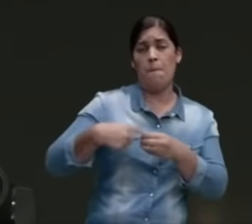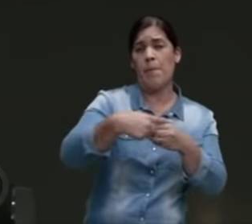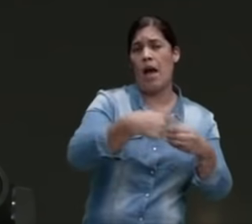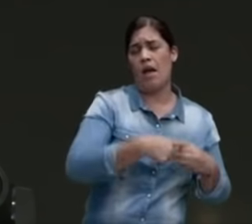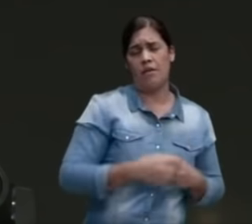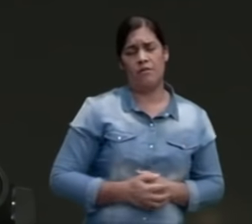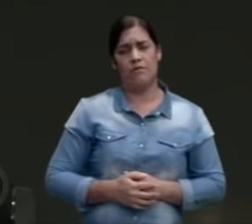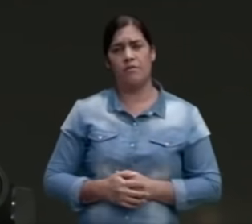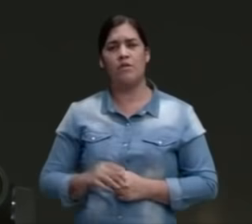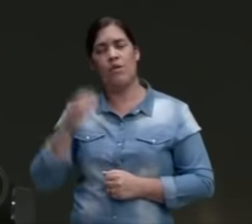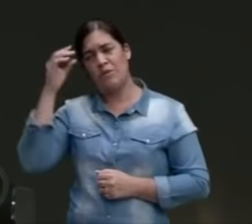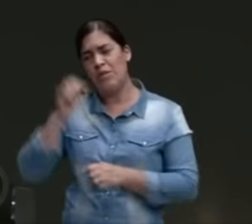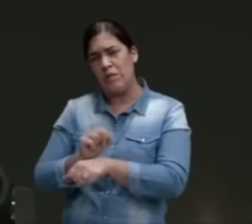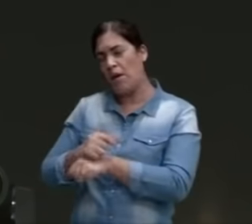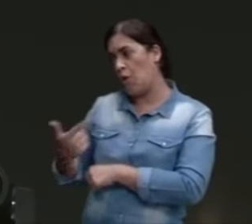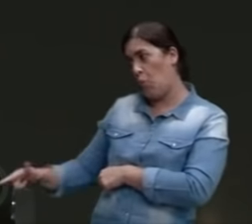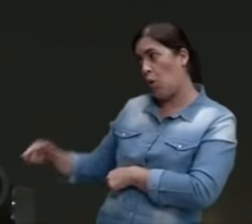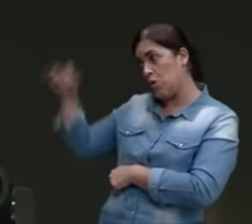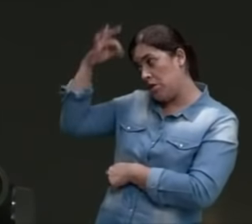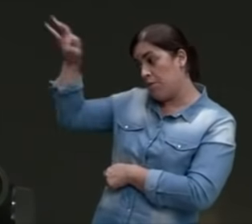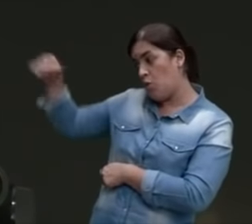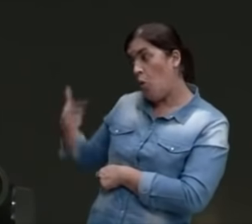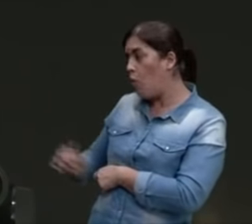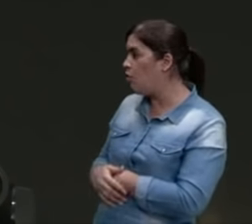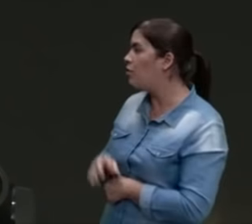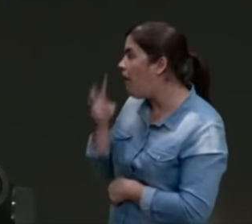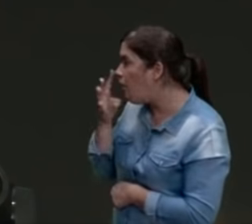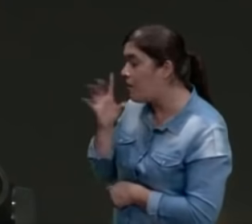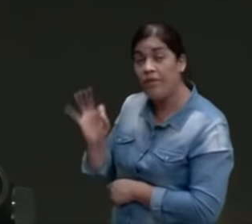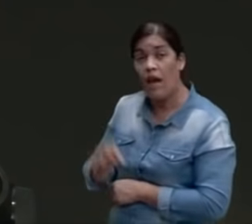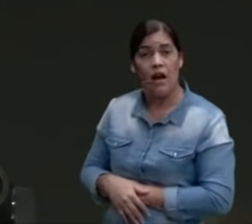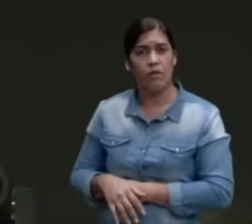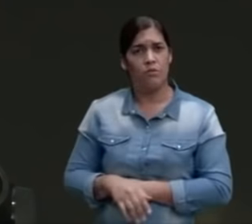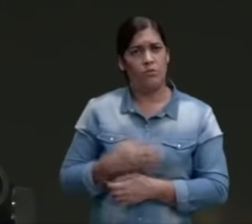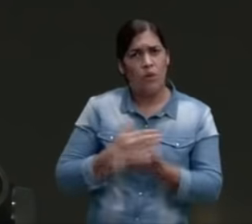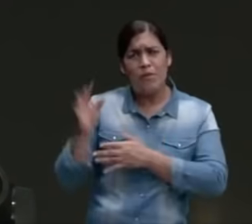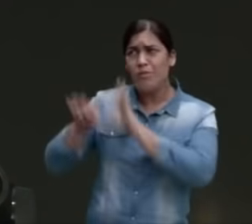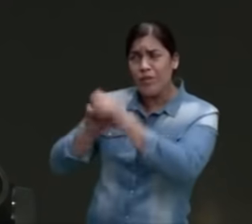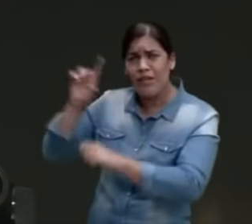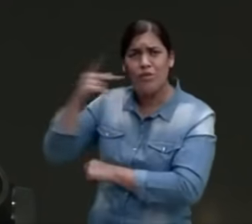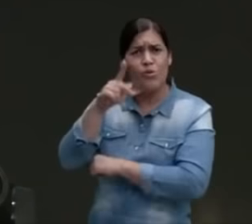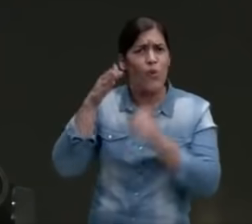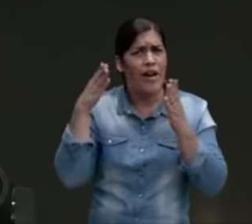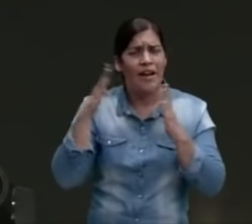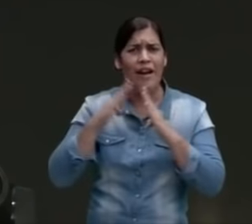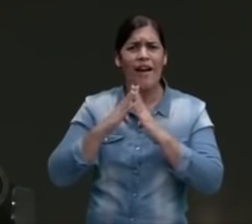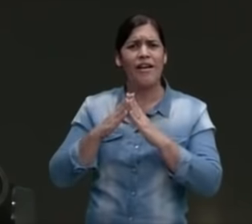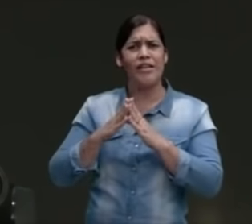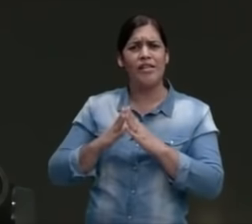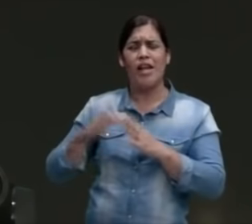Espírito, ter um mover aqui sobrenatural para você entrar na onda. Não. Comece a buscar Deus lá na tua casa. Volte a ouvir